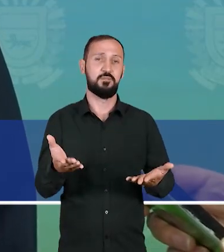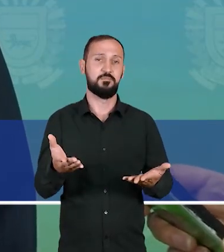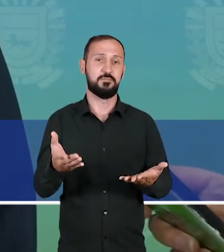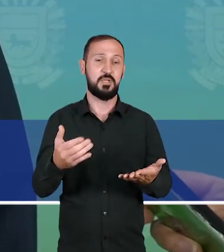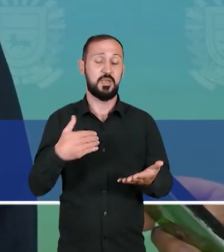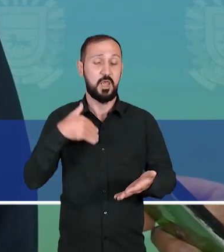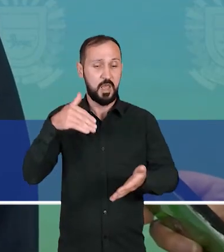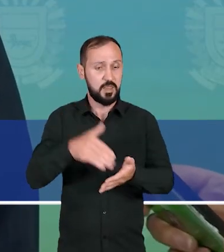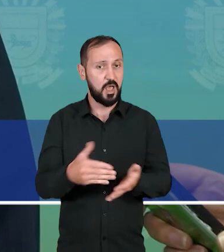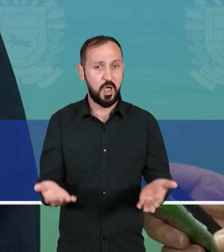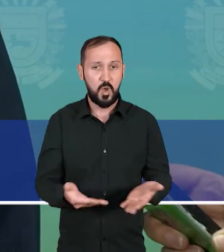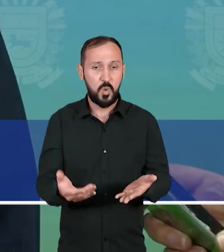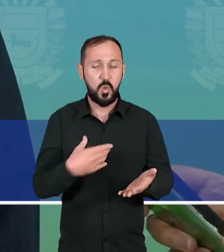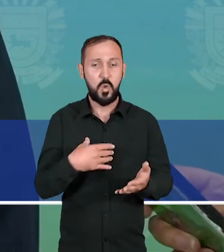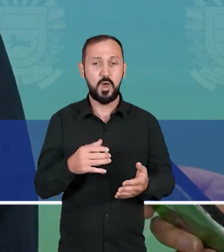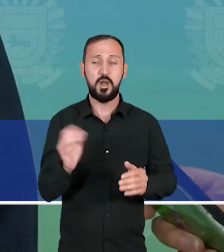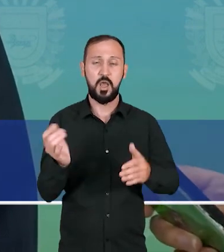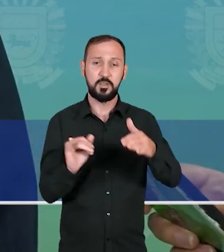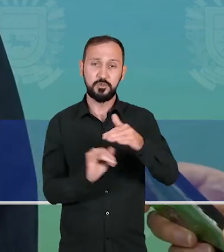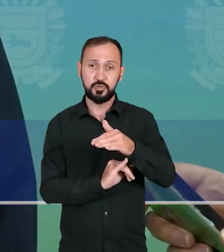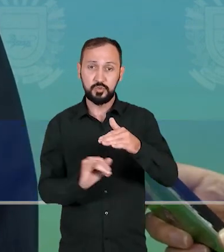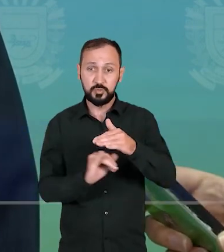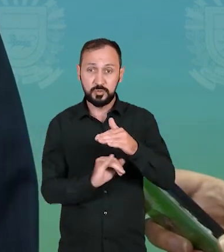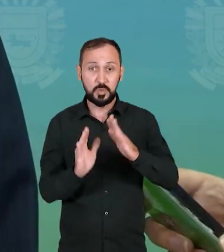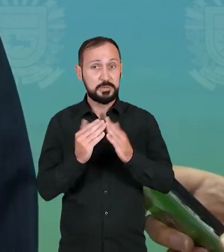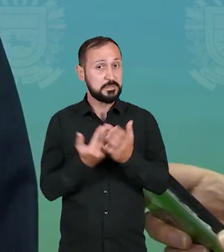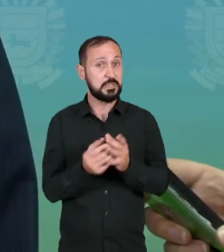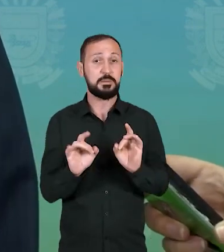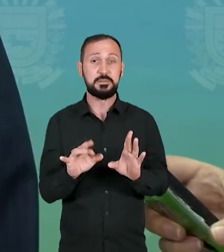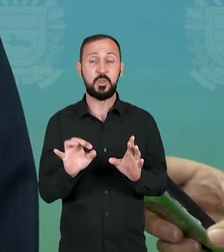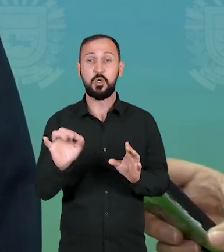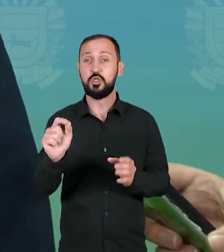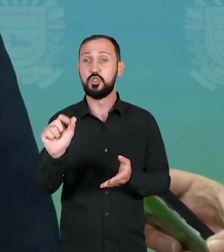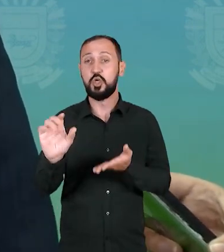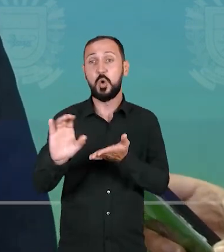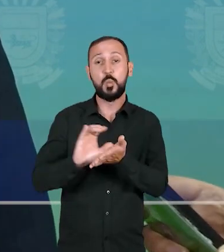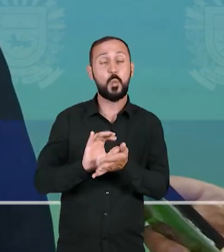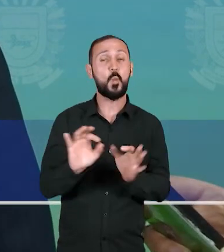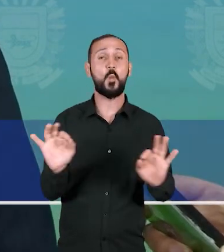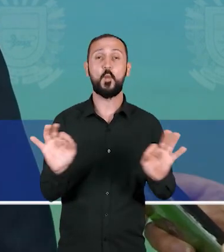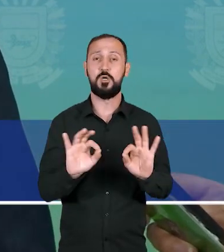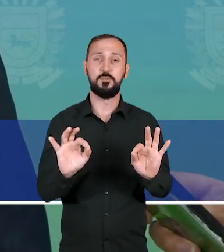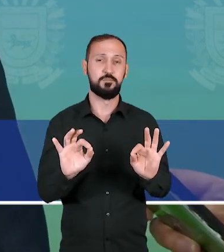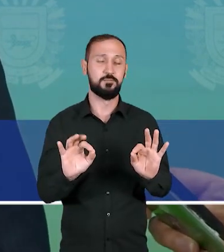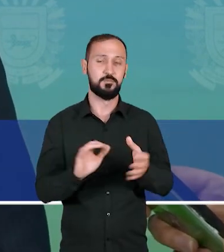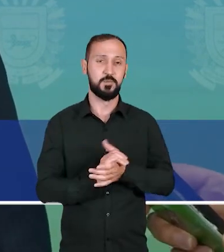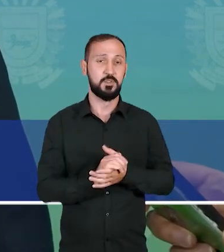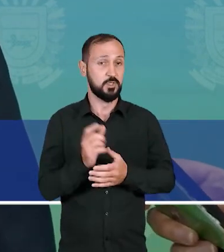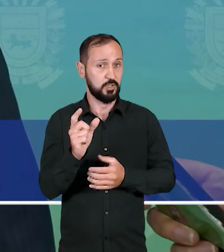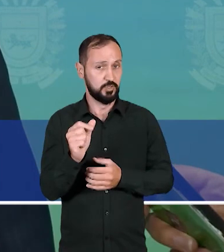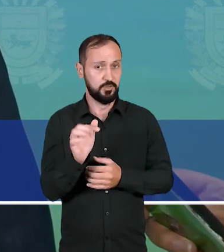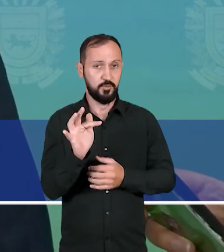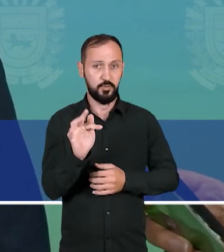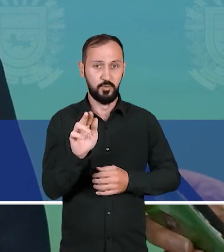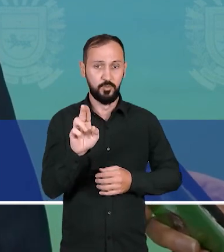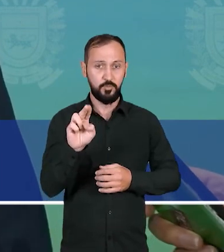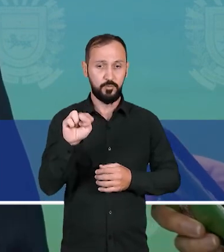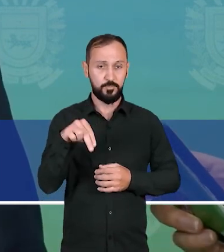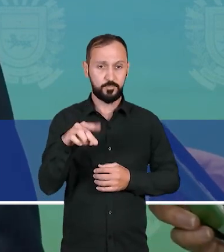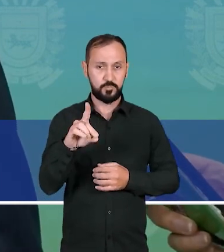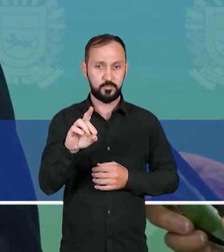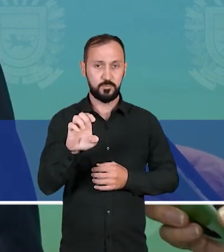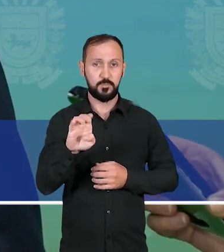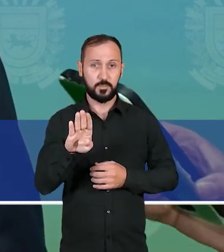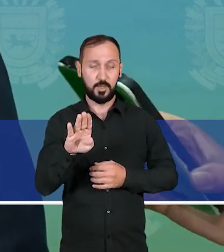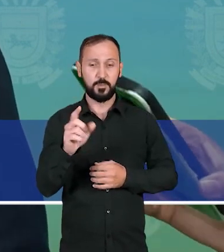ano. E até agora as entidades não receberam nenhum real. Esse dinheiro do Fundeb, ele é repassado